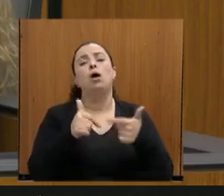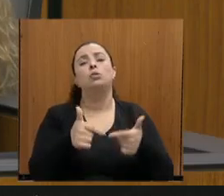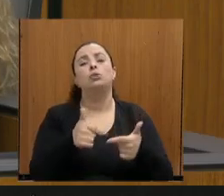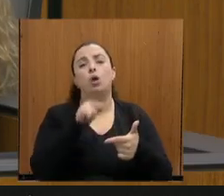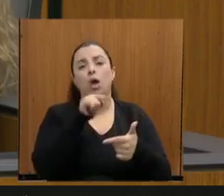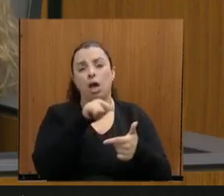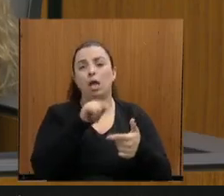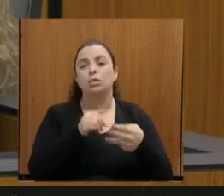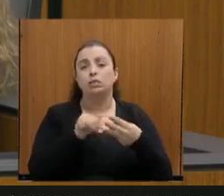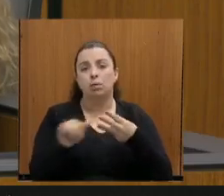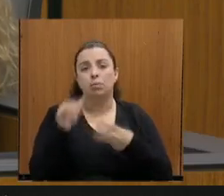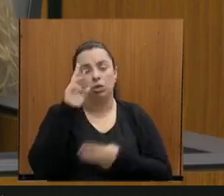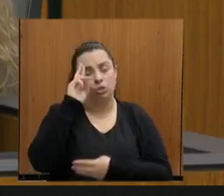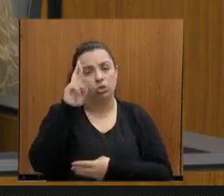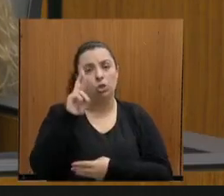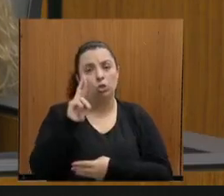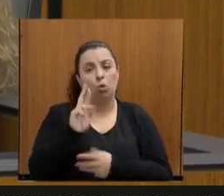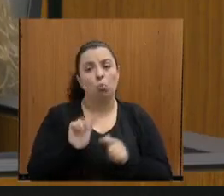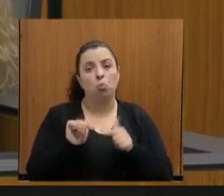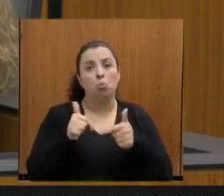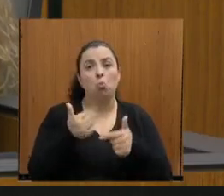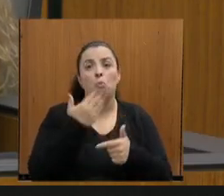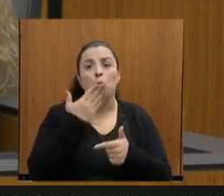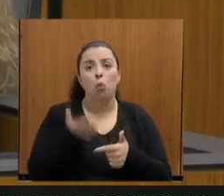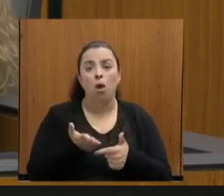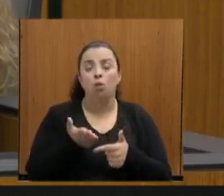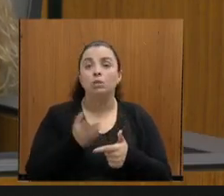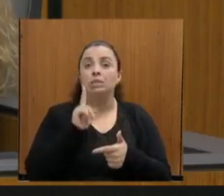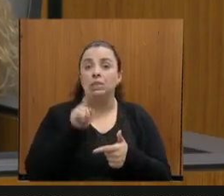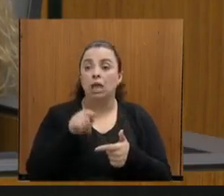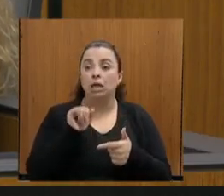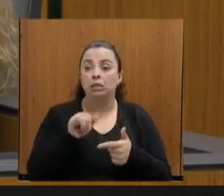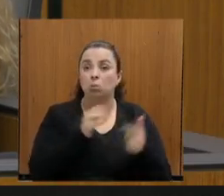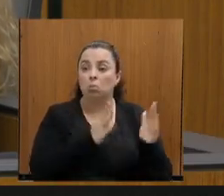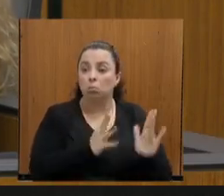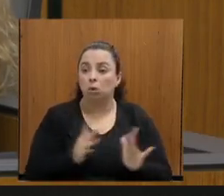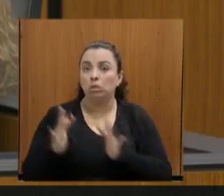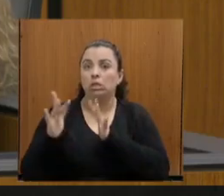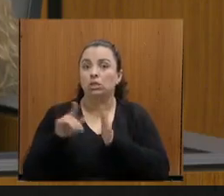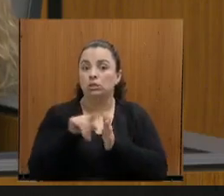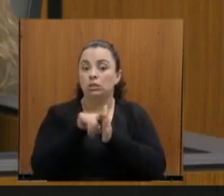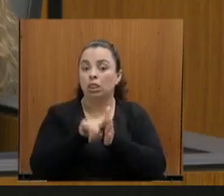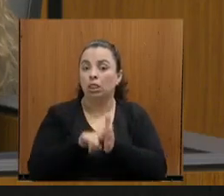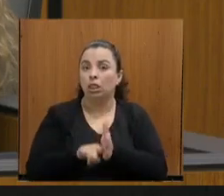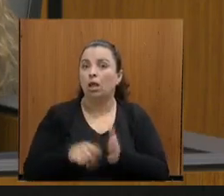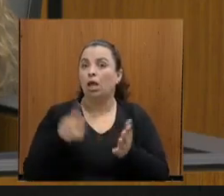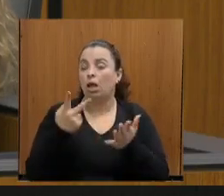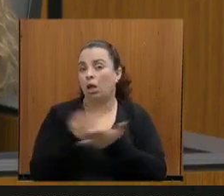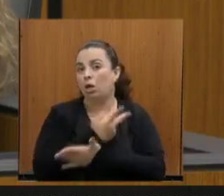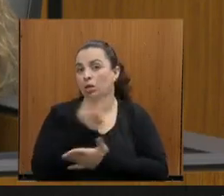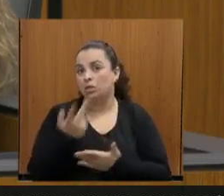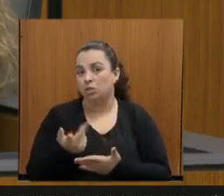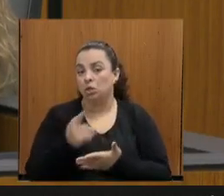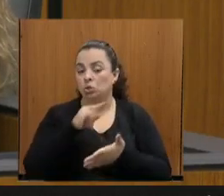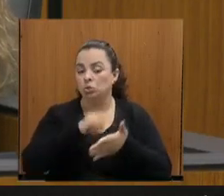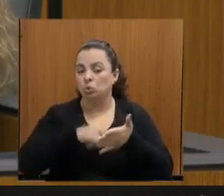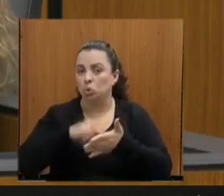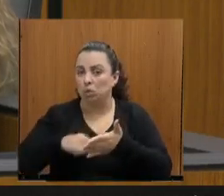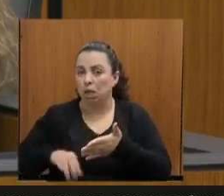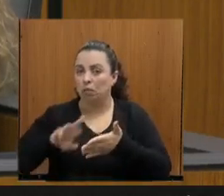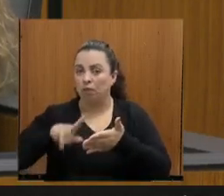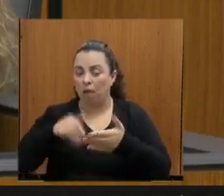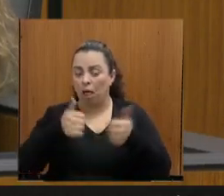pela direção da Cemig Após todo esse processo de investigação dos contratos